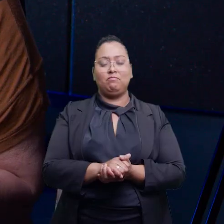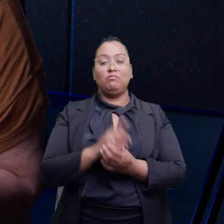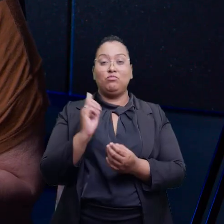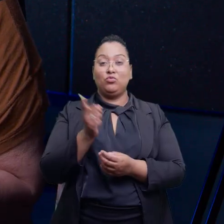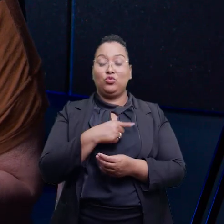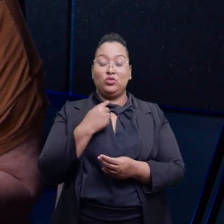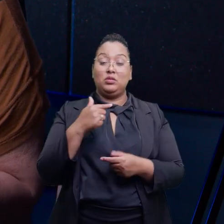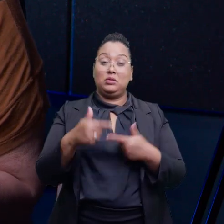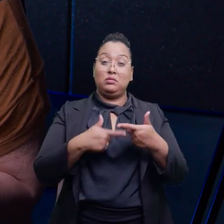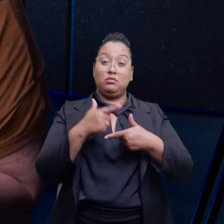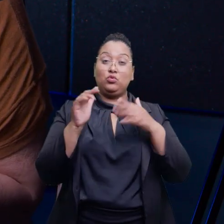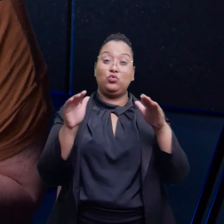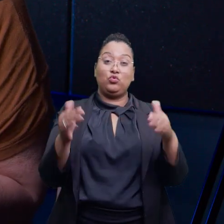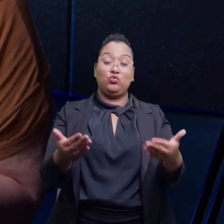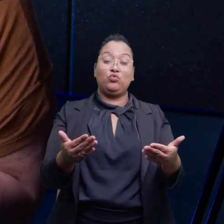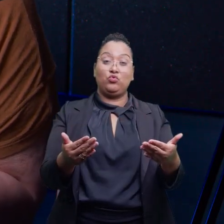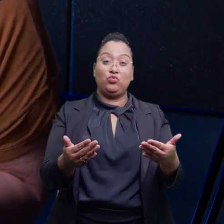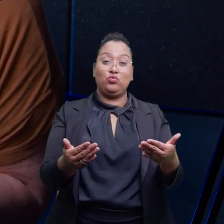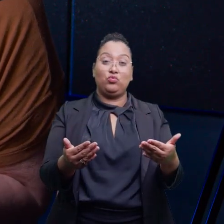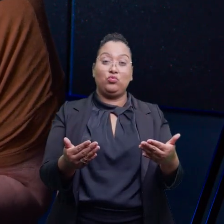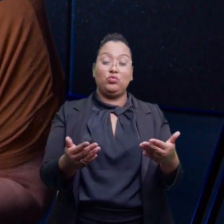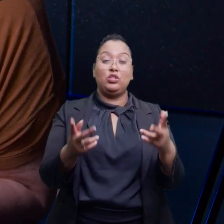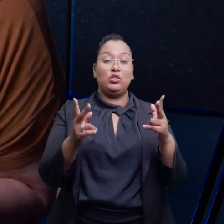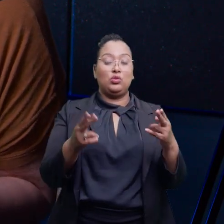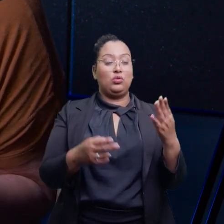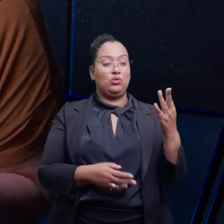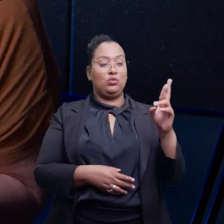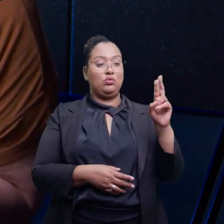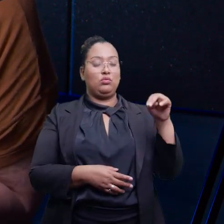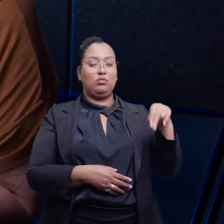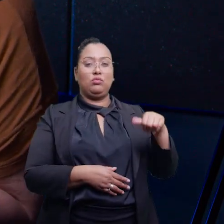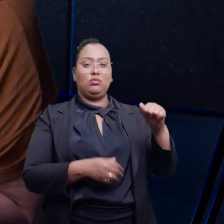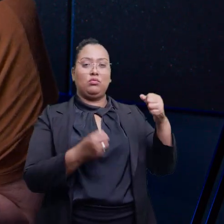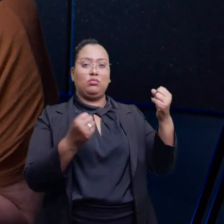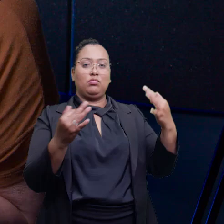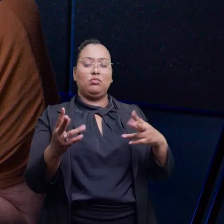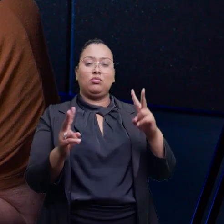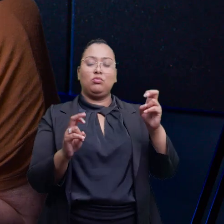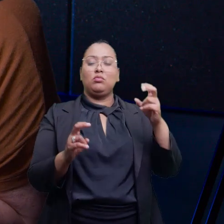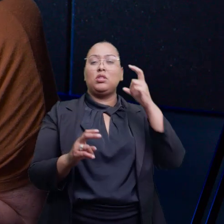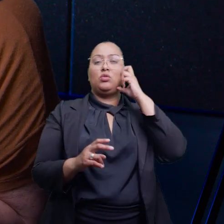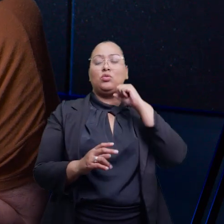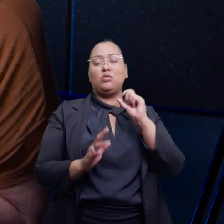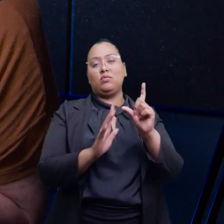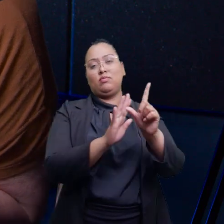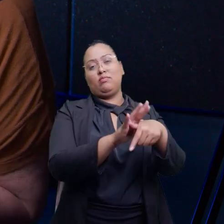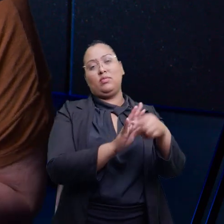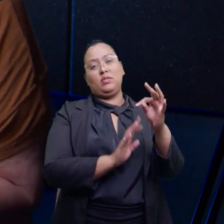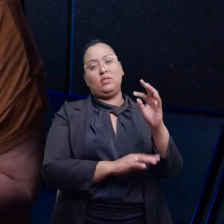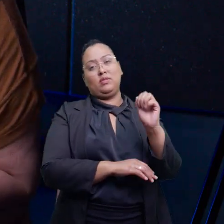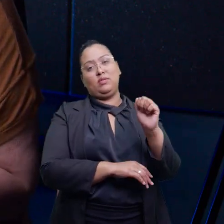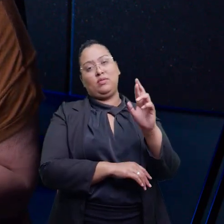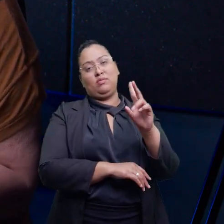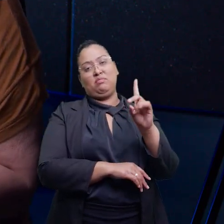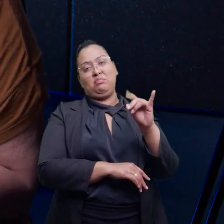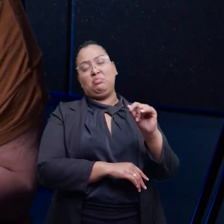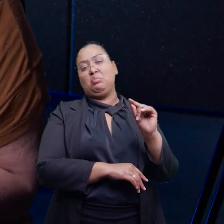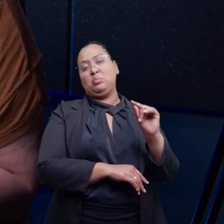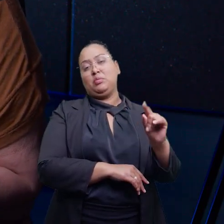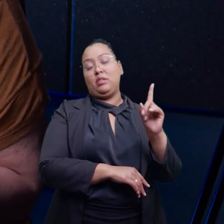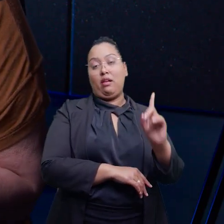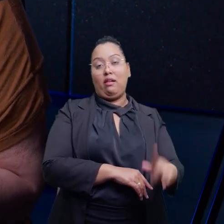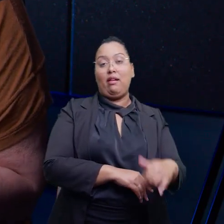trabalho da gente é o que a Bruna chamou de adoção tardia, né? É a adoção